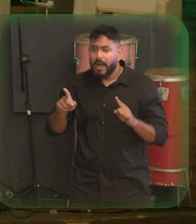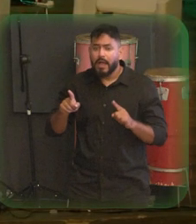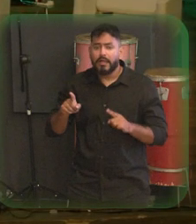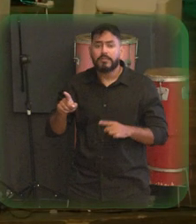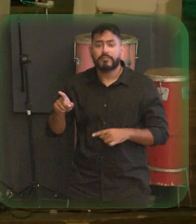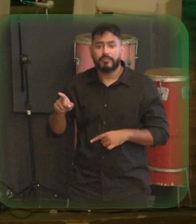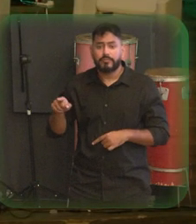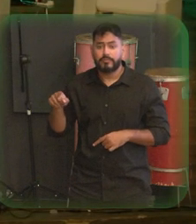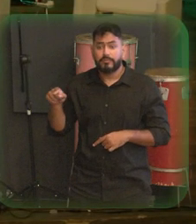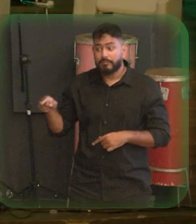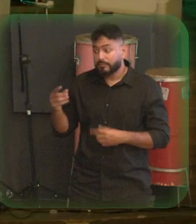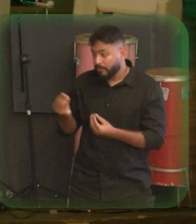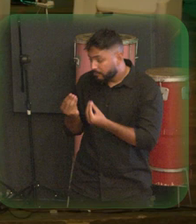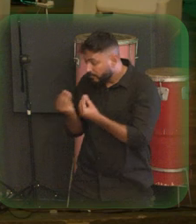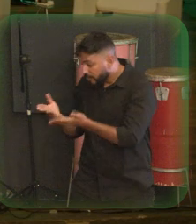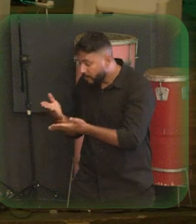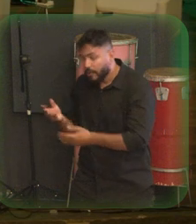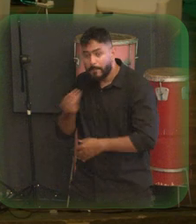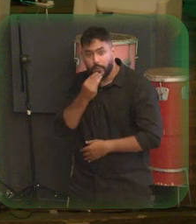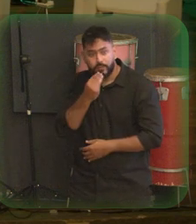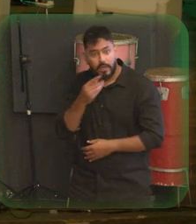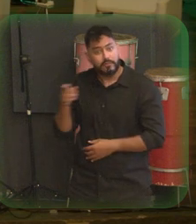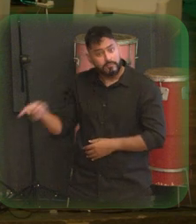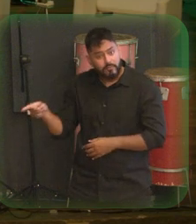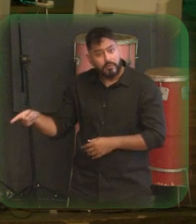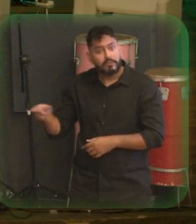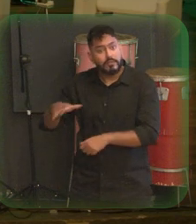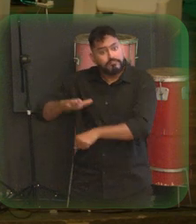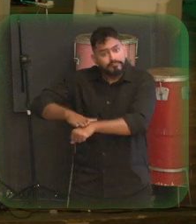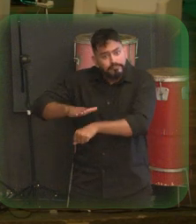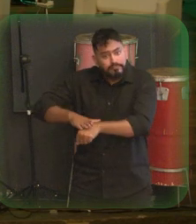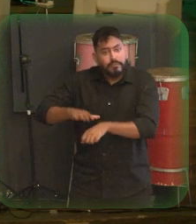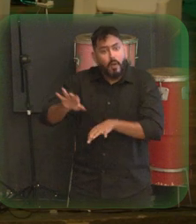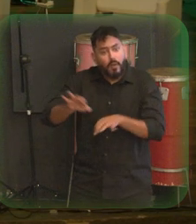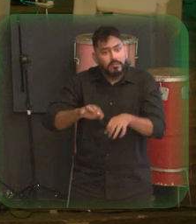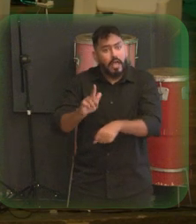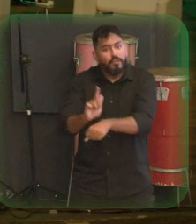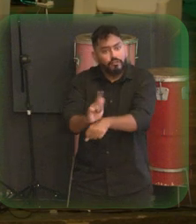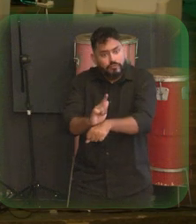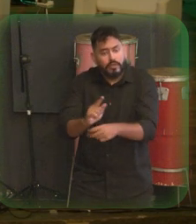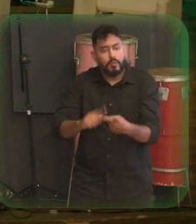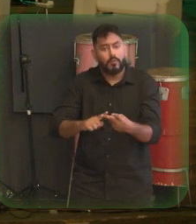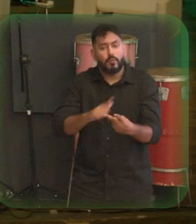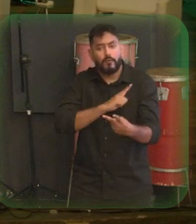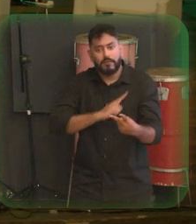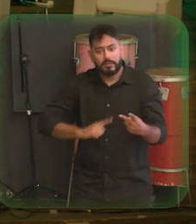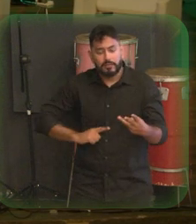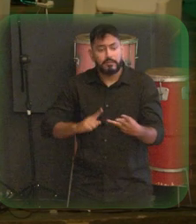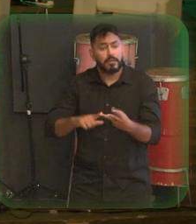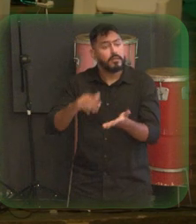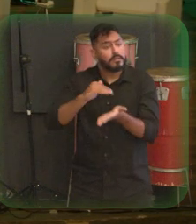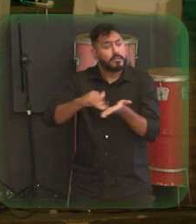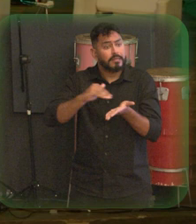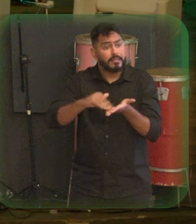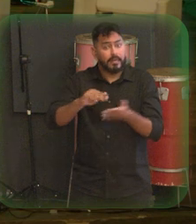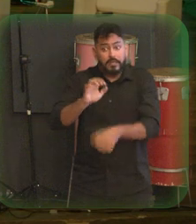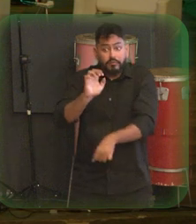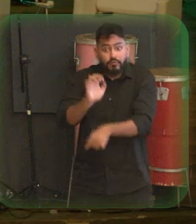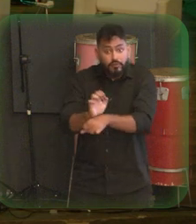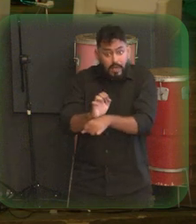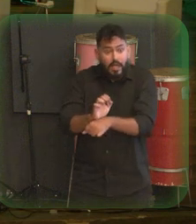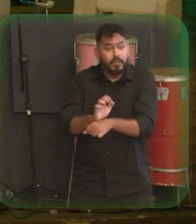grande oportunidade de fazer gestão, governança, numa secretaria de Estado,